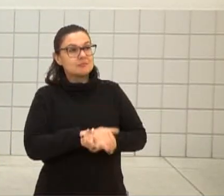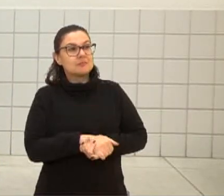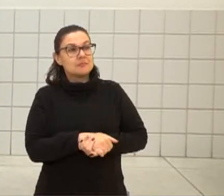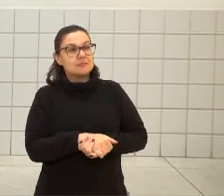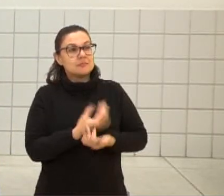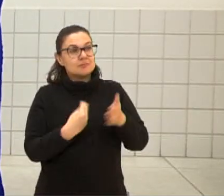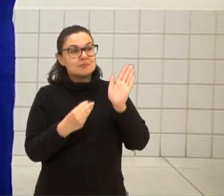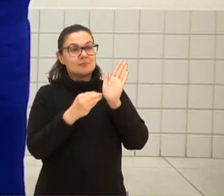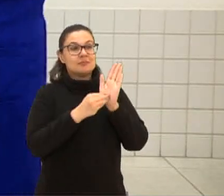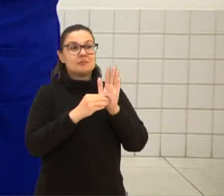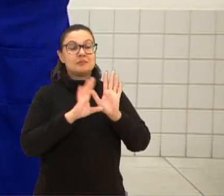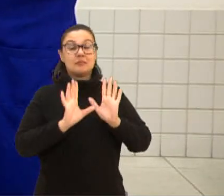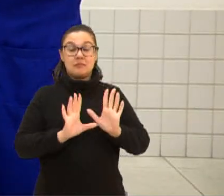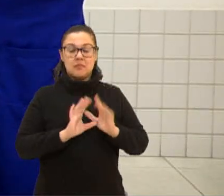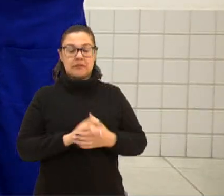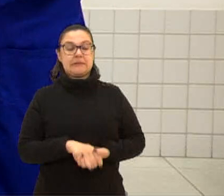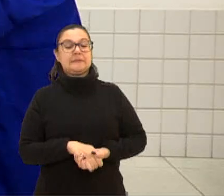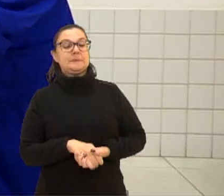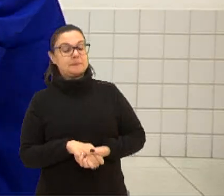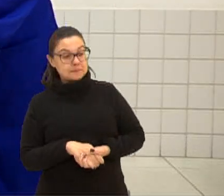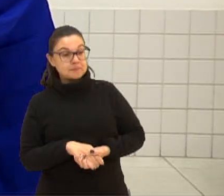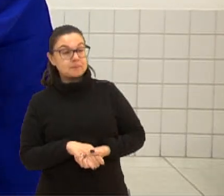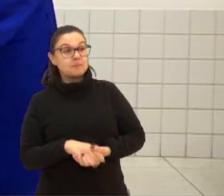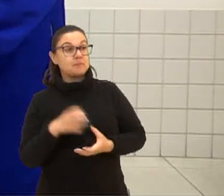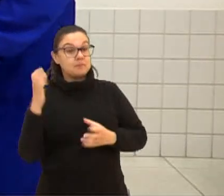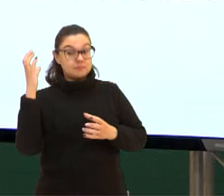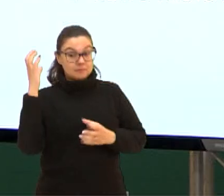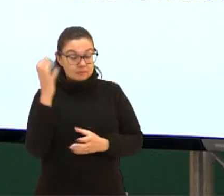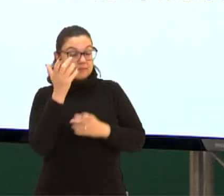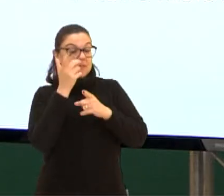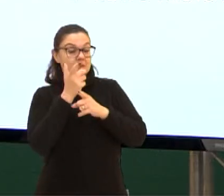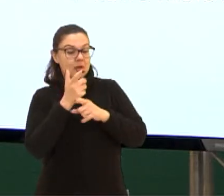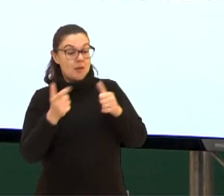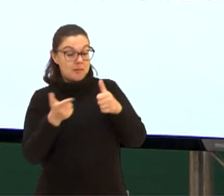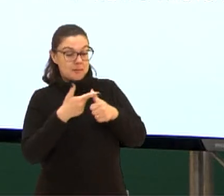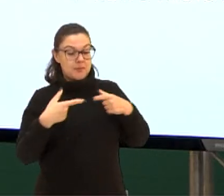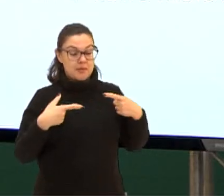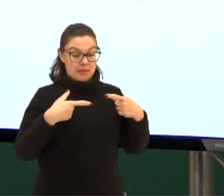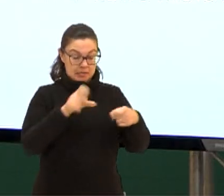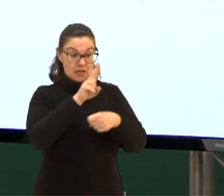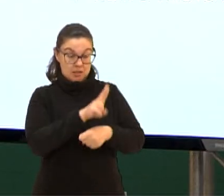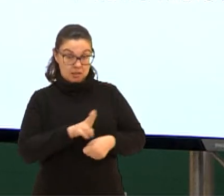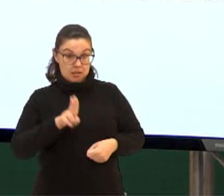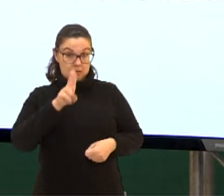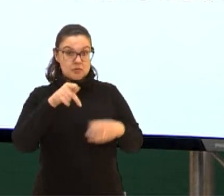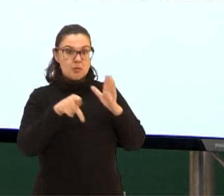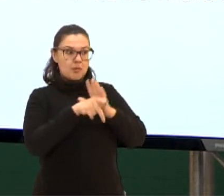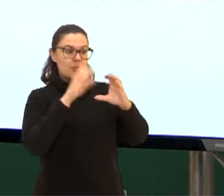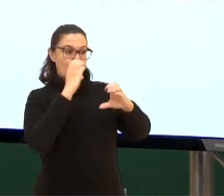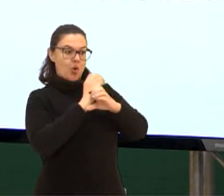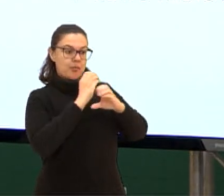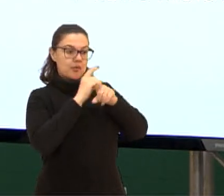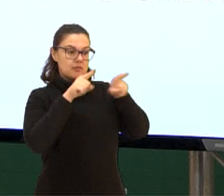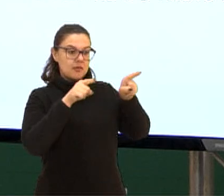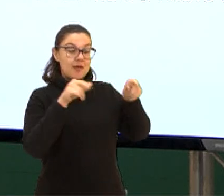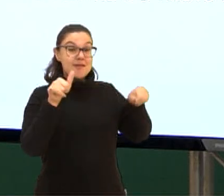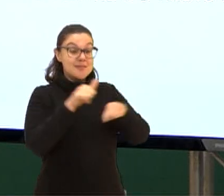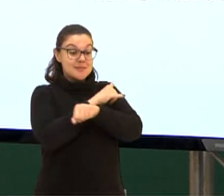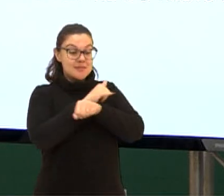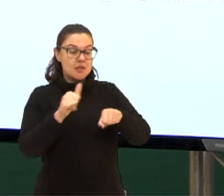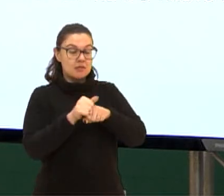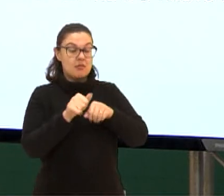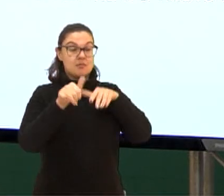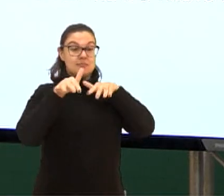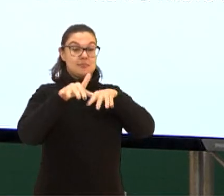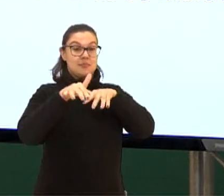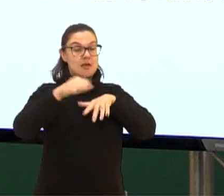colocada. Mas assim, a rádio na Primeira Guerra Mundial era para comunicar os soldados para fazerem estratégias